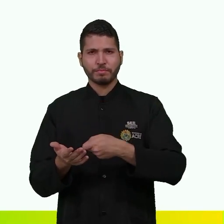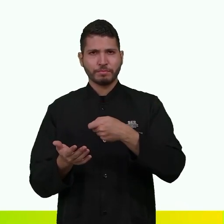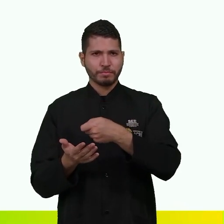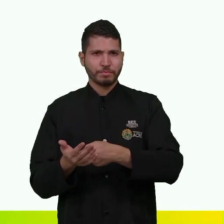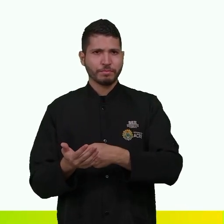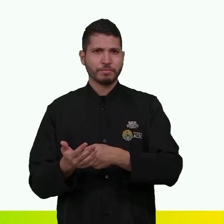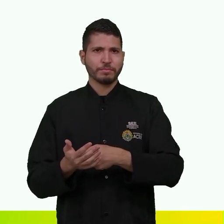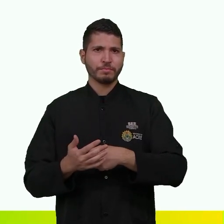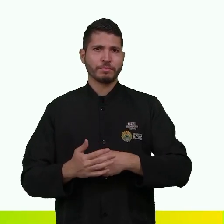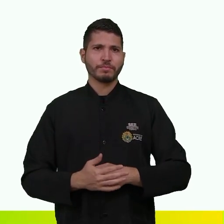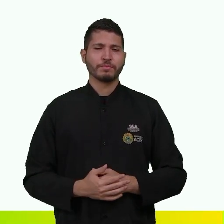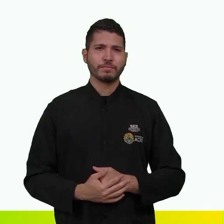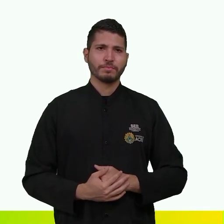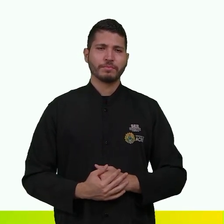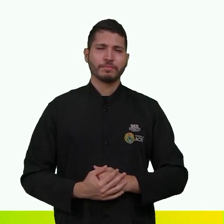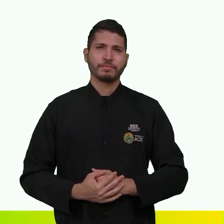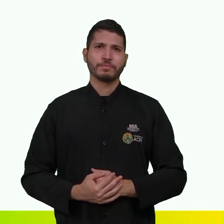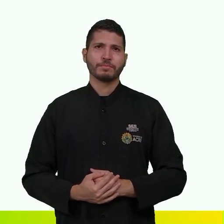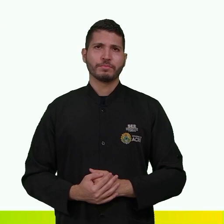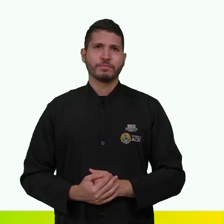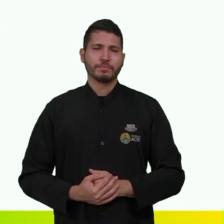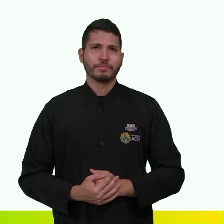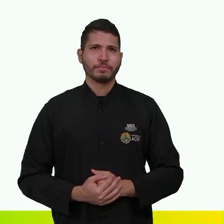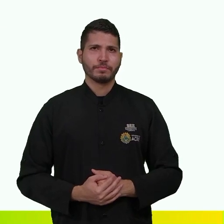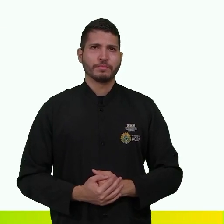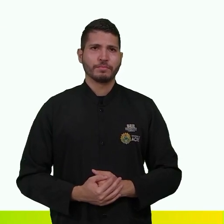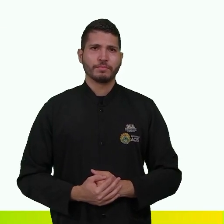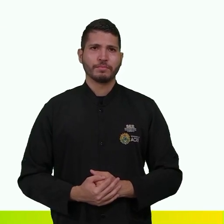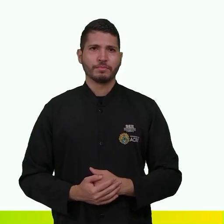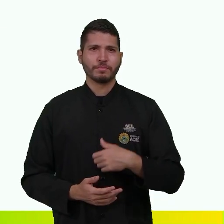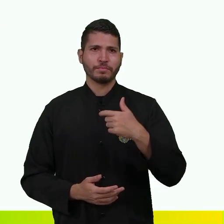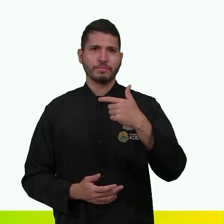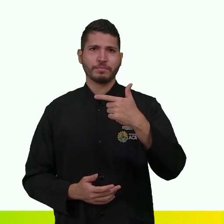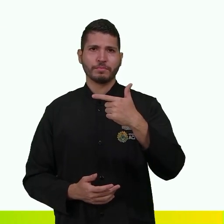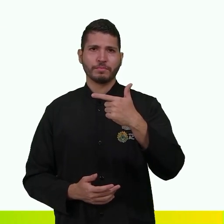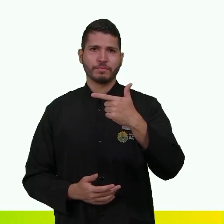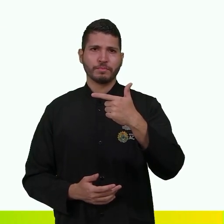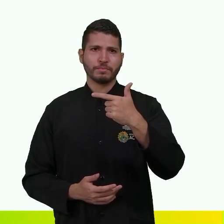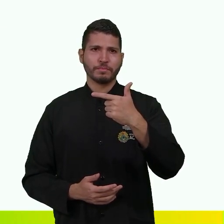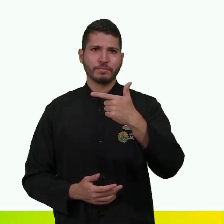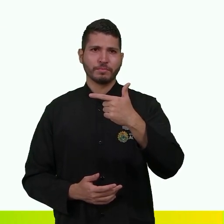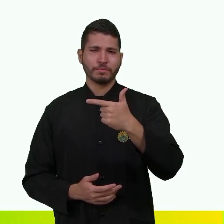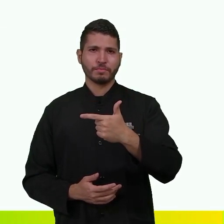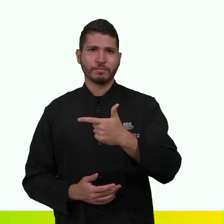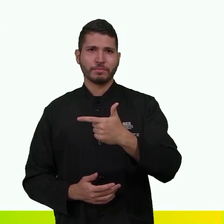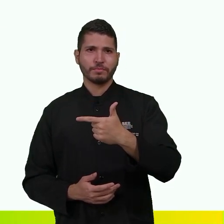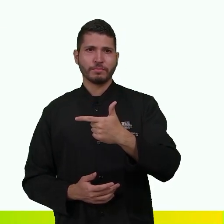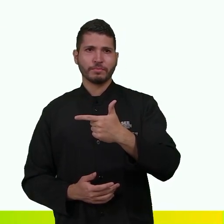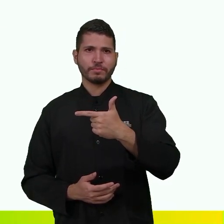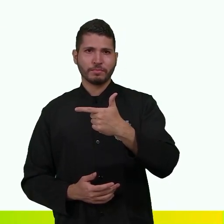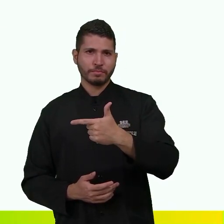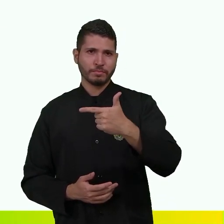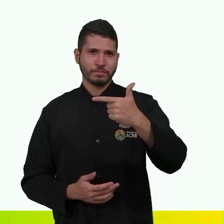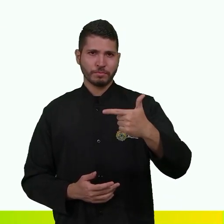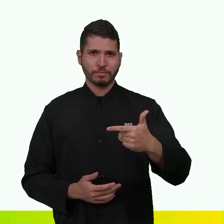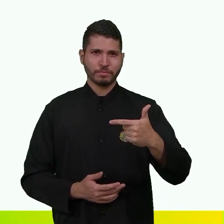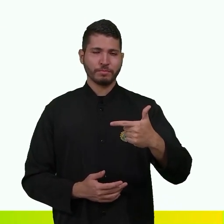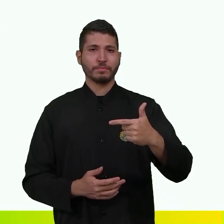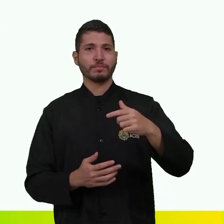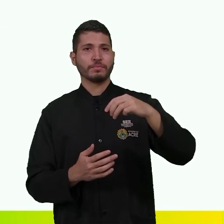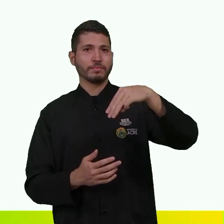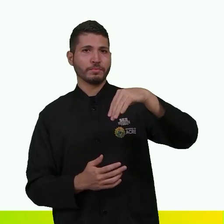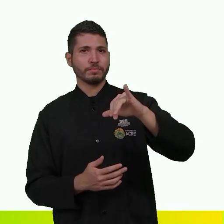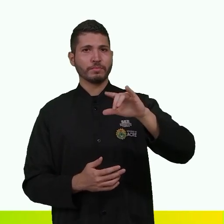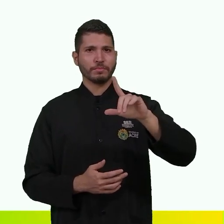submetidas a condições análogas à escravidão. 22 milhões de pessoas no mundo são submetidas a casamentos forçados,